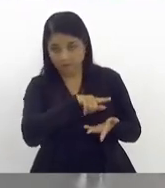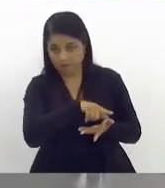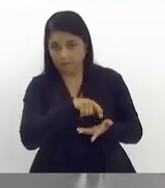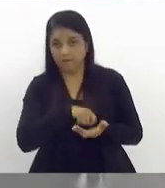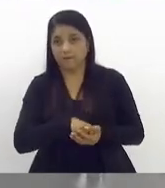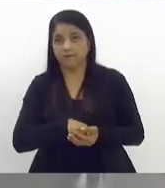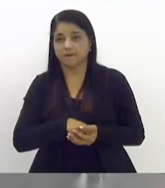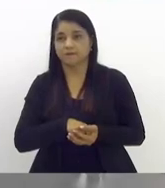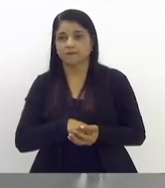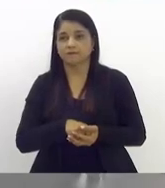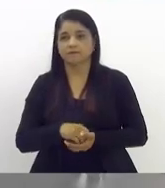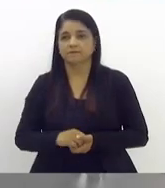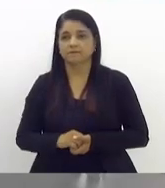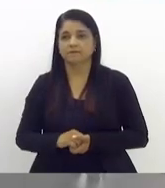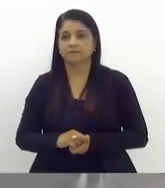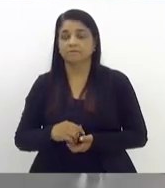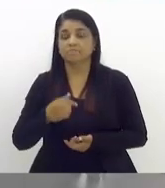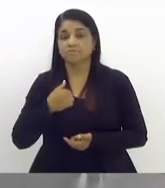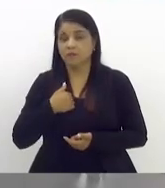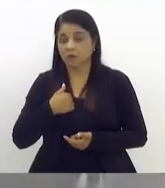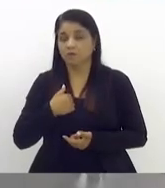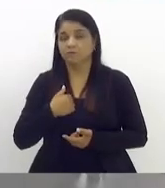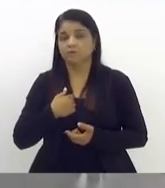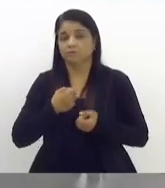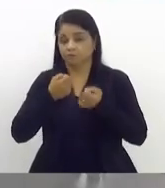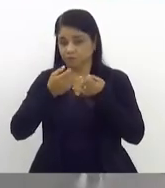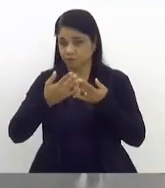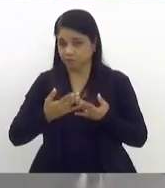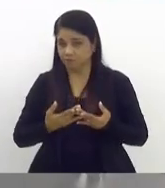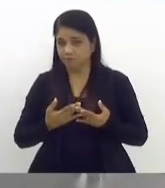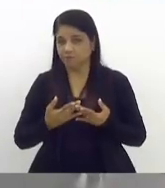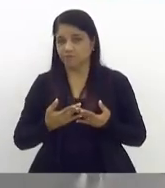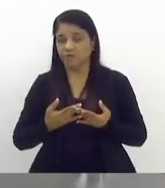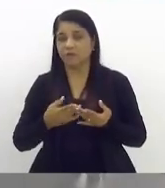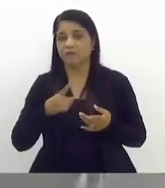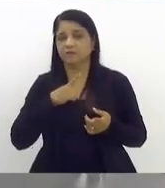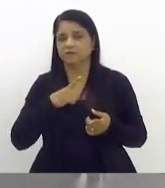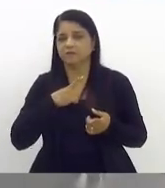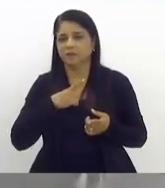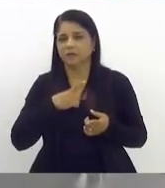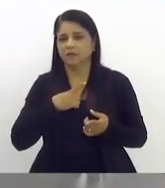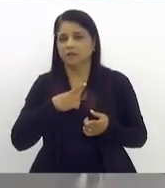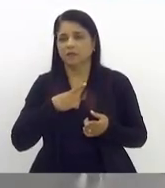relator vencido. É só para ilustrar, tem aqui uma matéria de